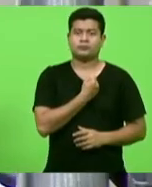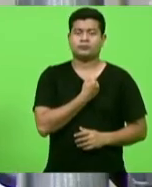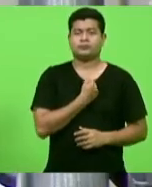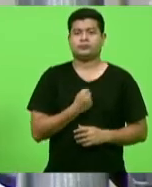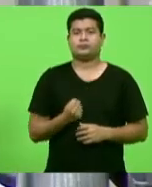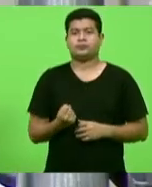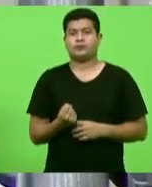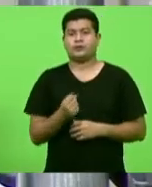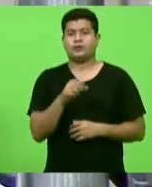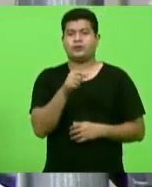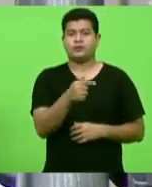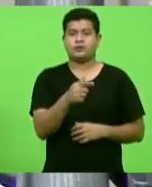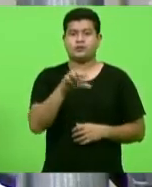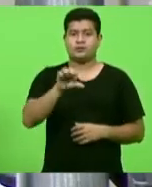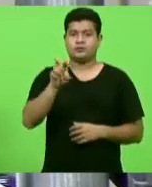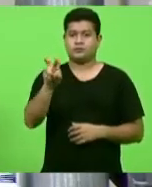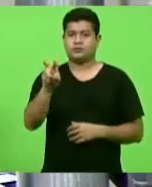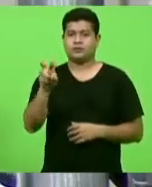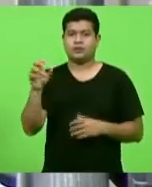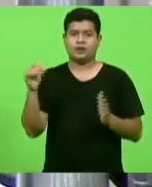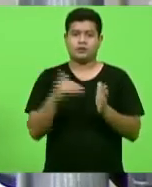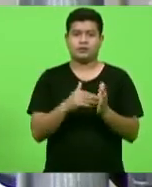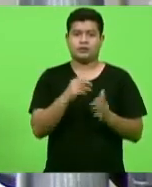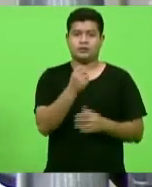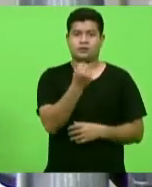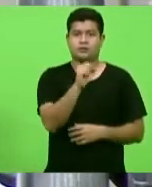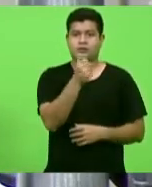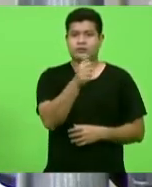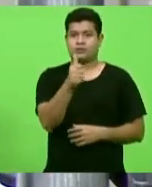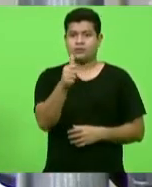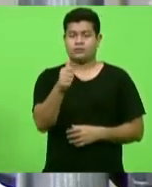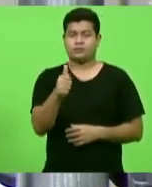Indicação número 795 a 811.